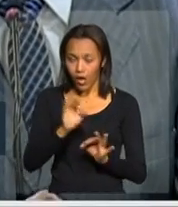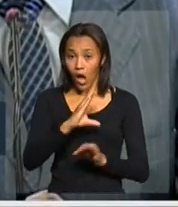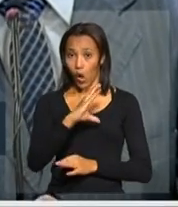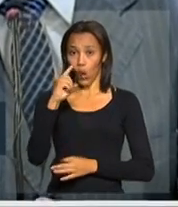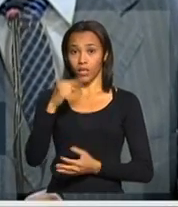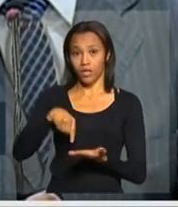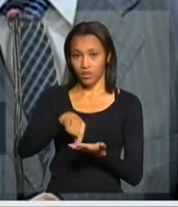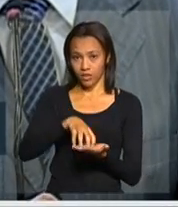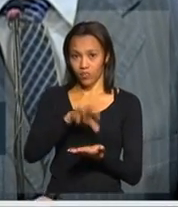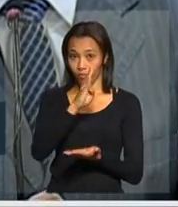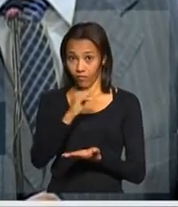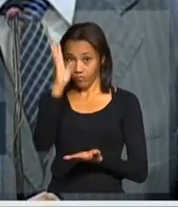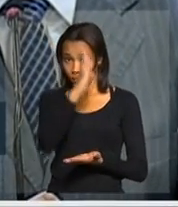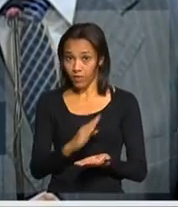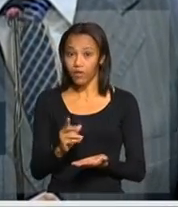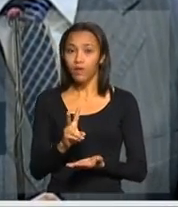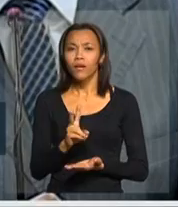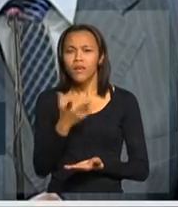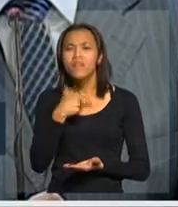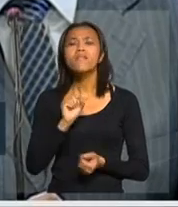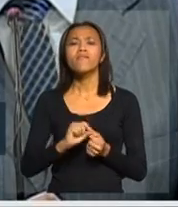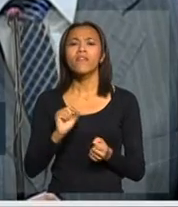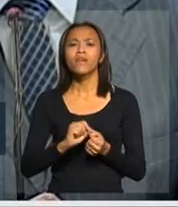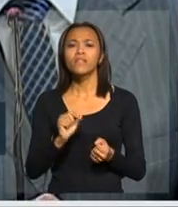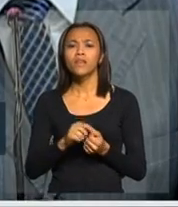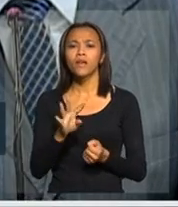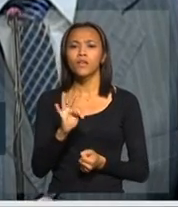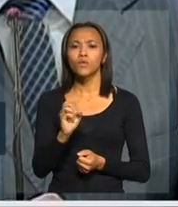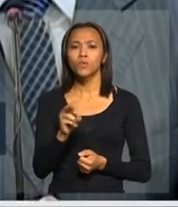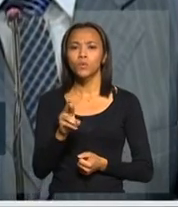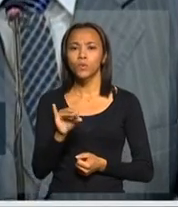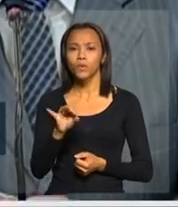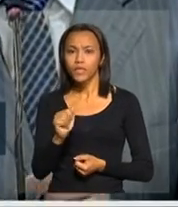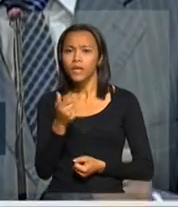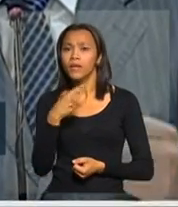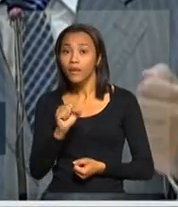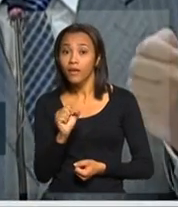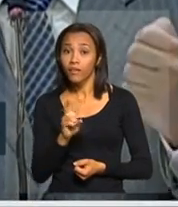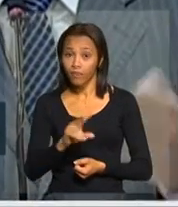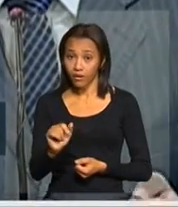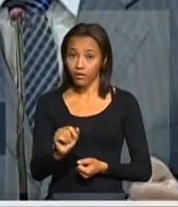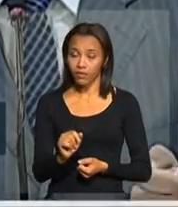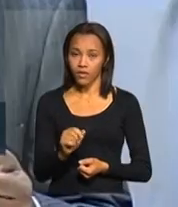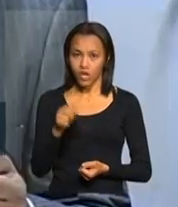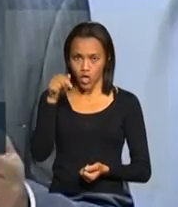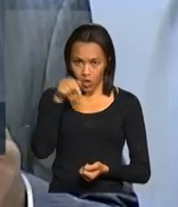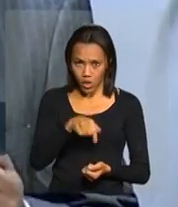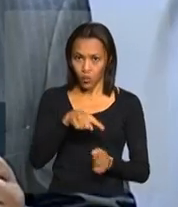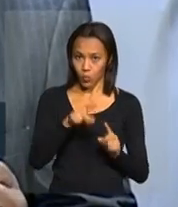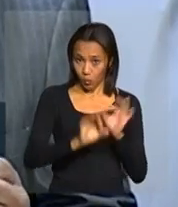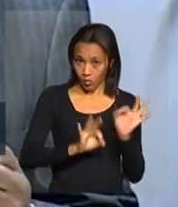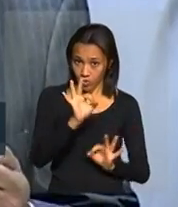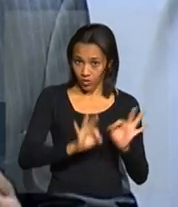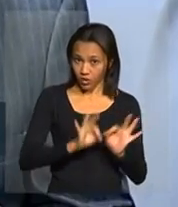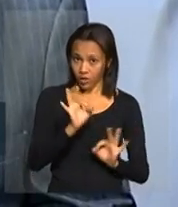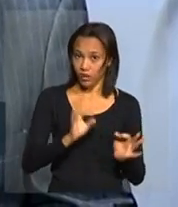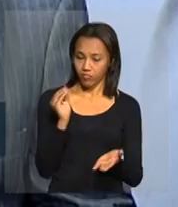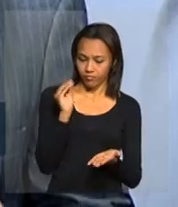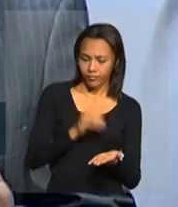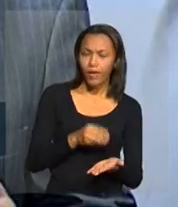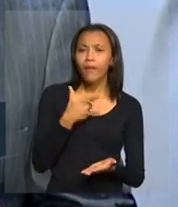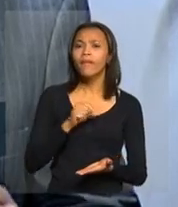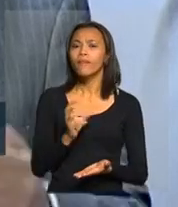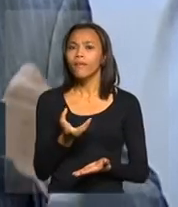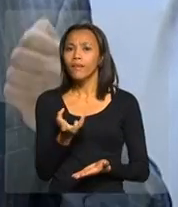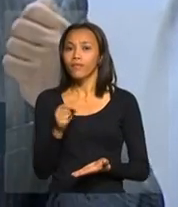do Sistema Nacional de Transplantes. Mas ele vai escolher quem vai fazer a tutoria e quem vai ser... No projeto, o centro que quer ser tutor,